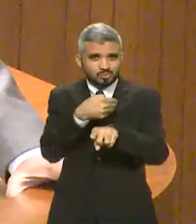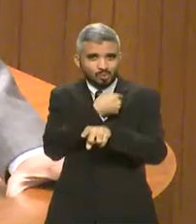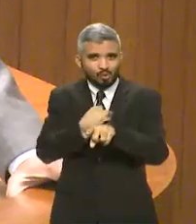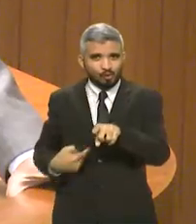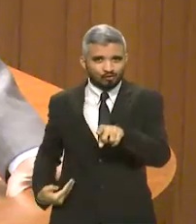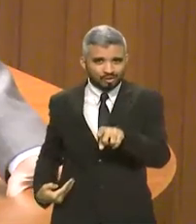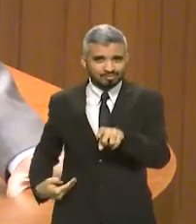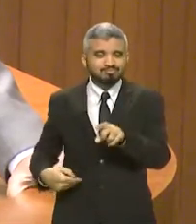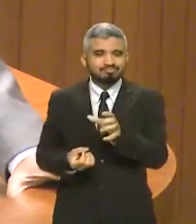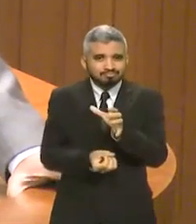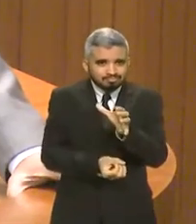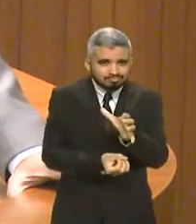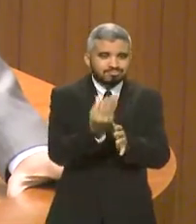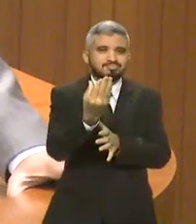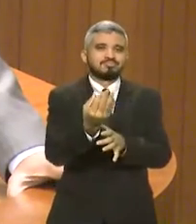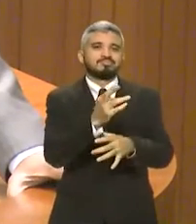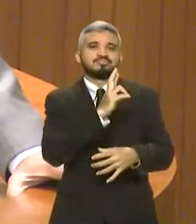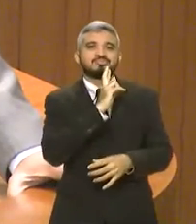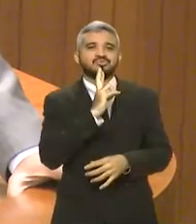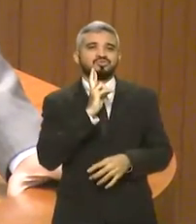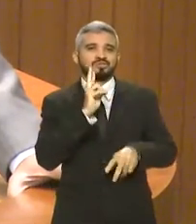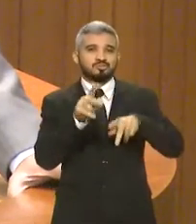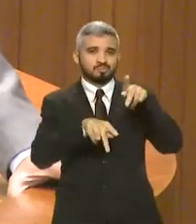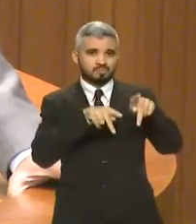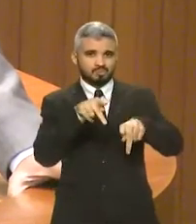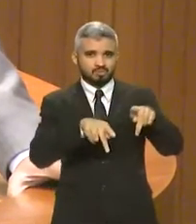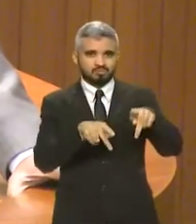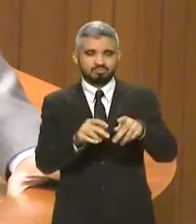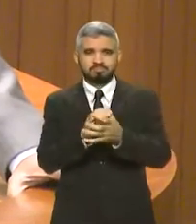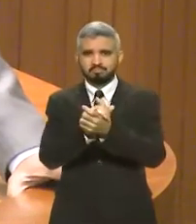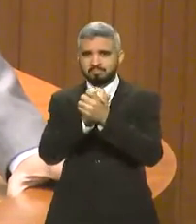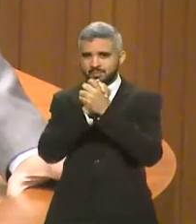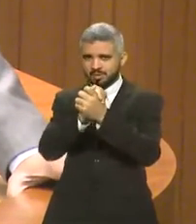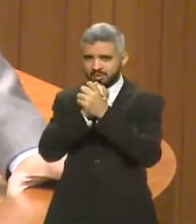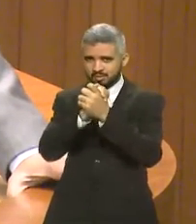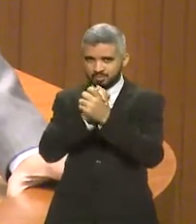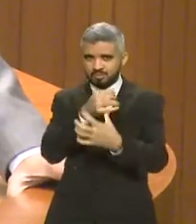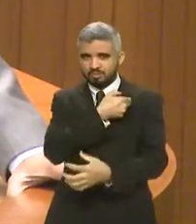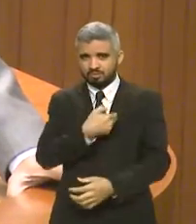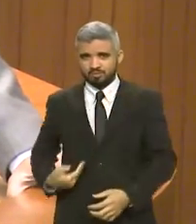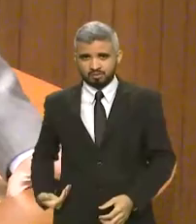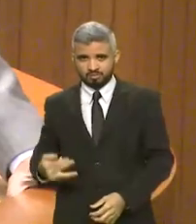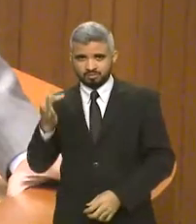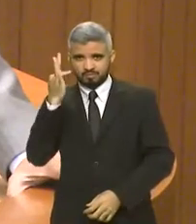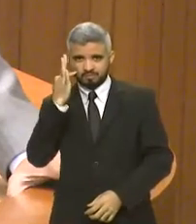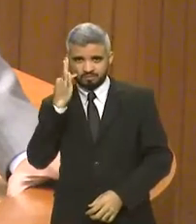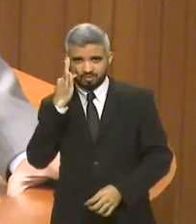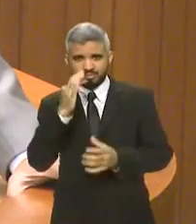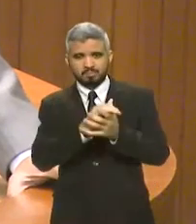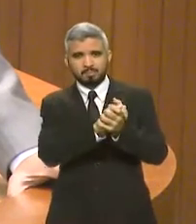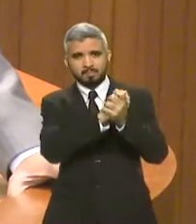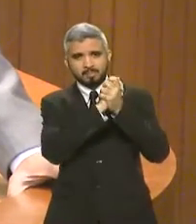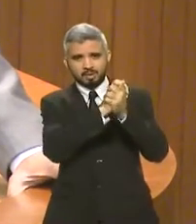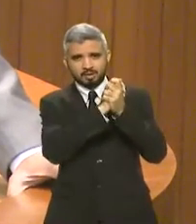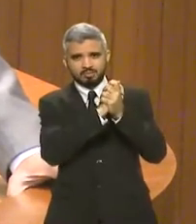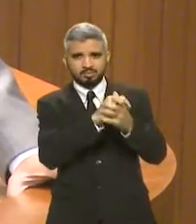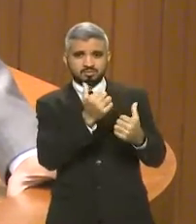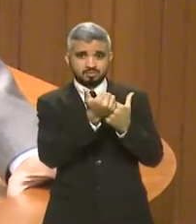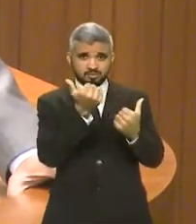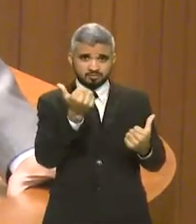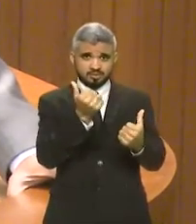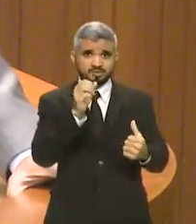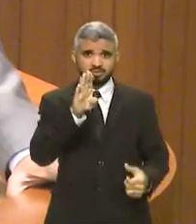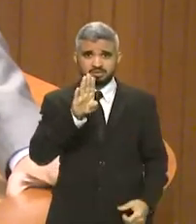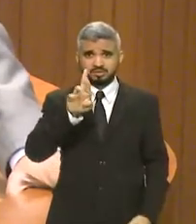quem ganha é a população. Parabéns ao governador Flávio Dino, ao vice-governador Brandão e todo o governo que se esforça